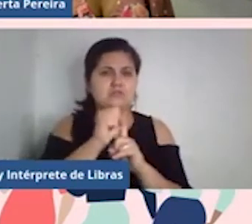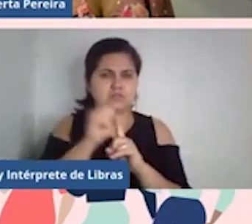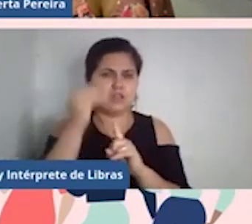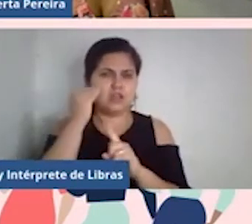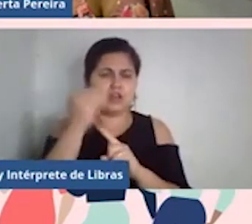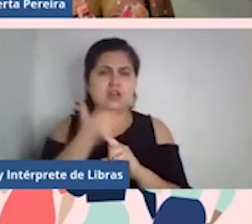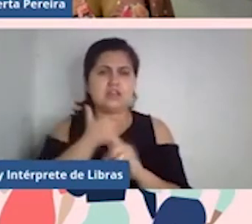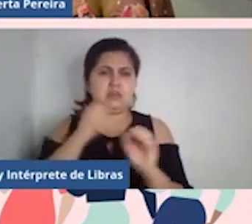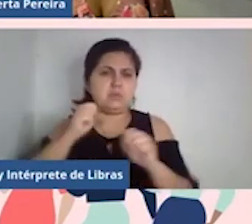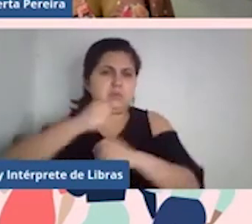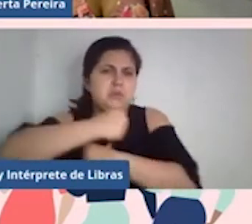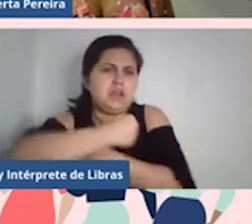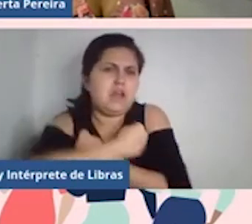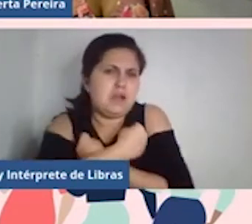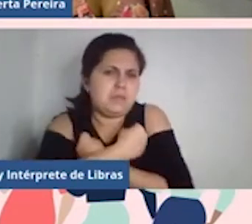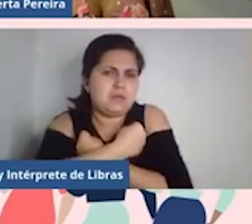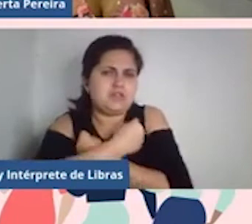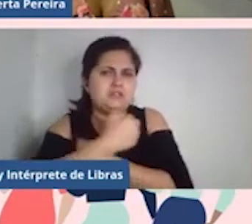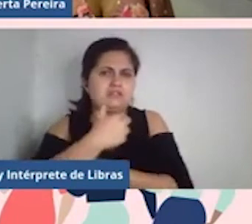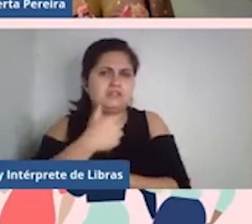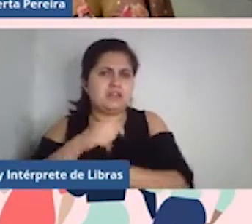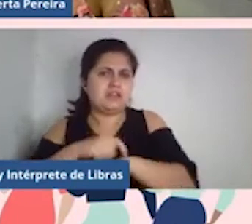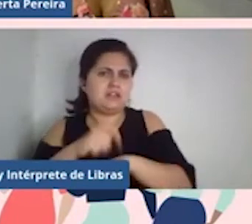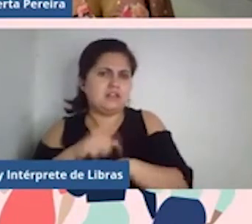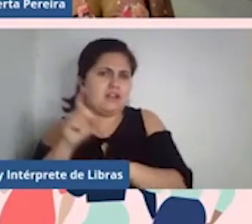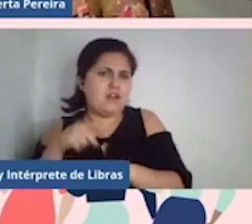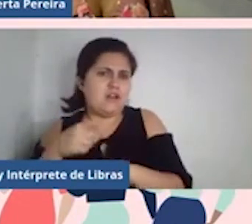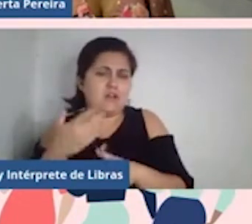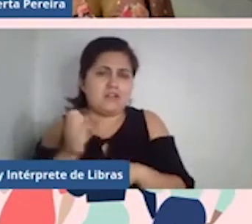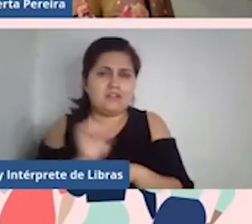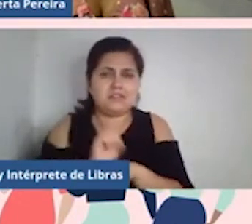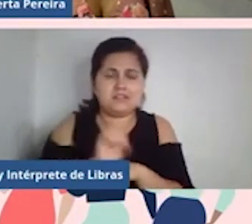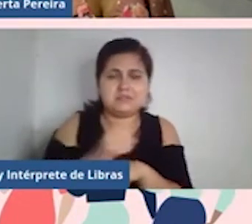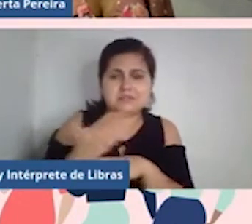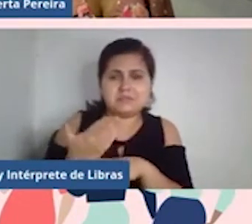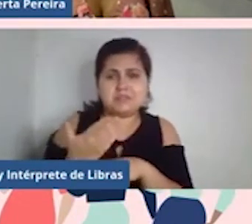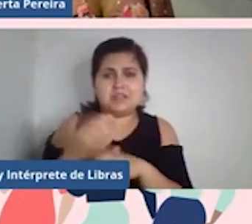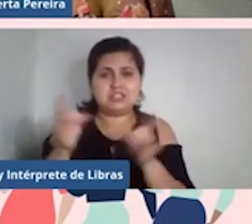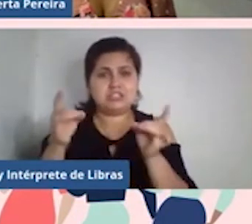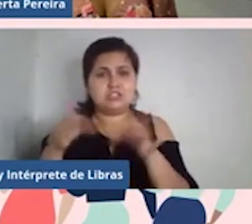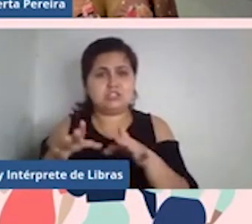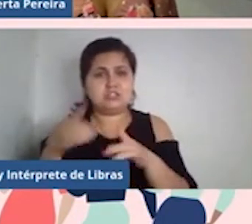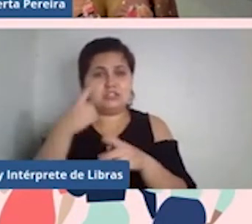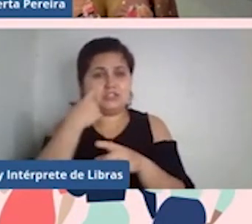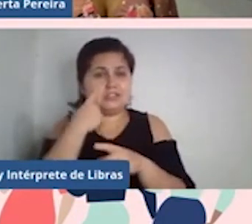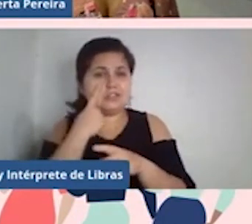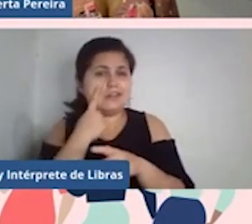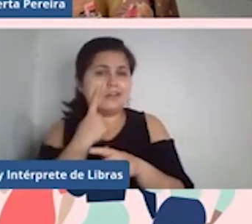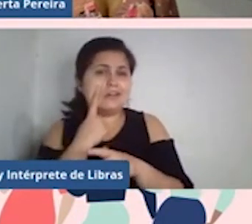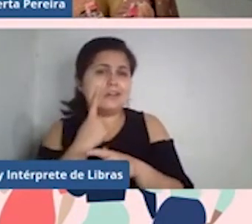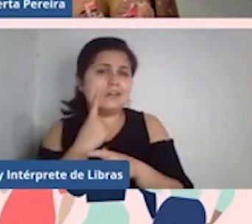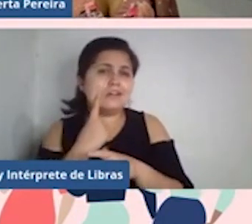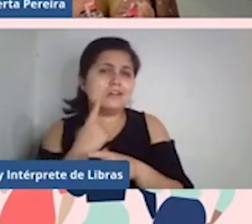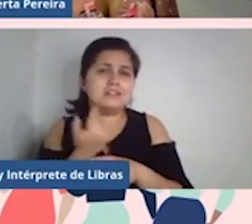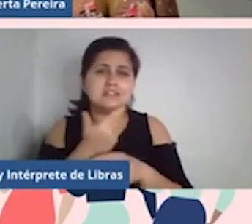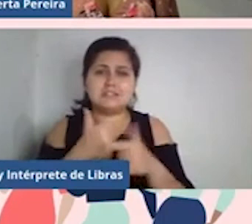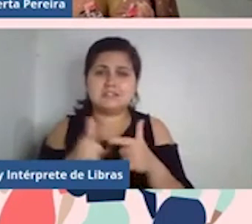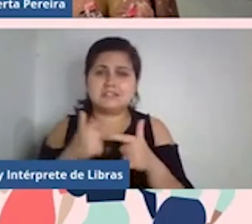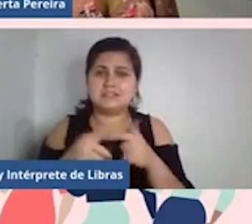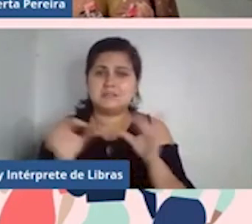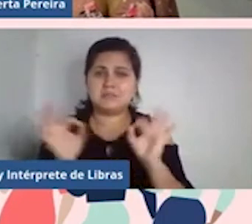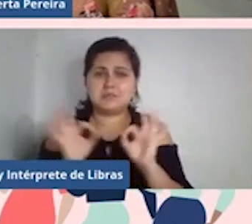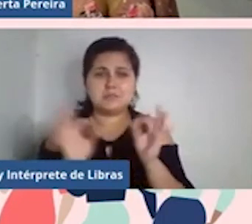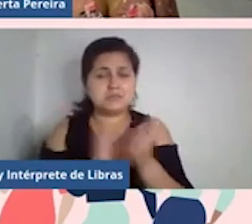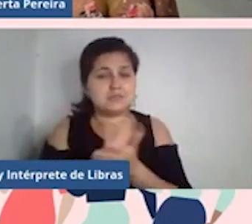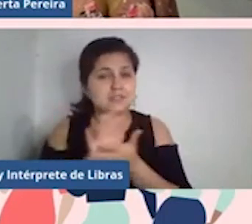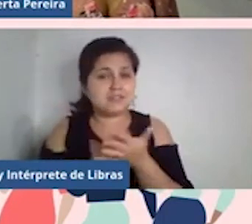dar o abraço na hora que não era a esperada, de deixar uma lágrima correr sem ter problema nenhum,